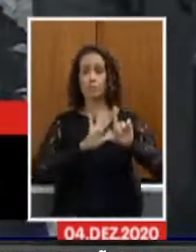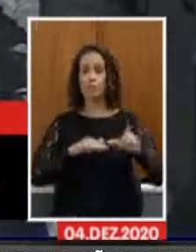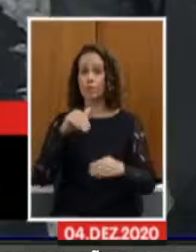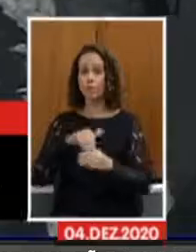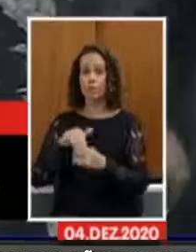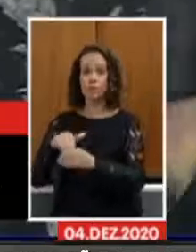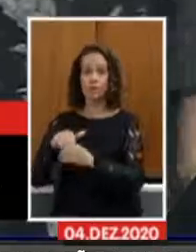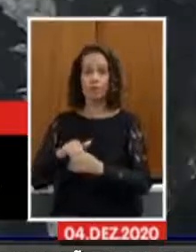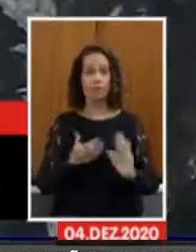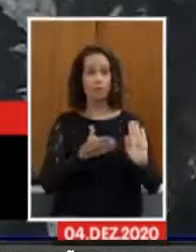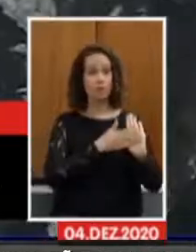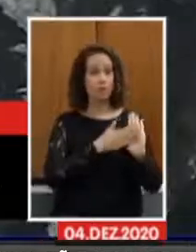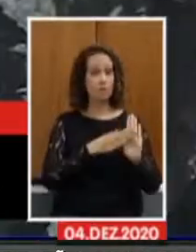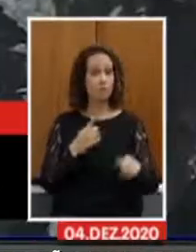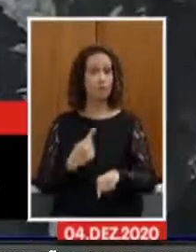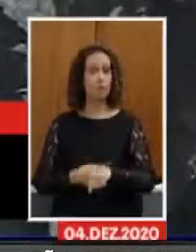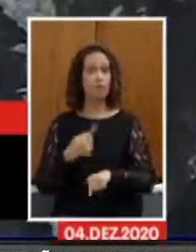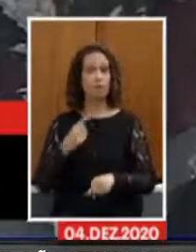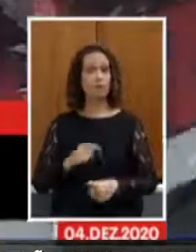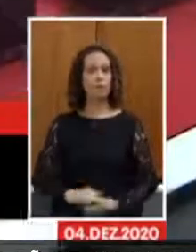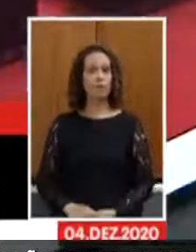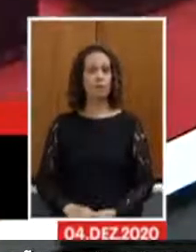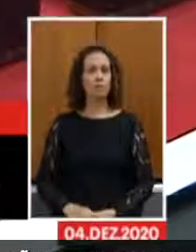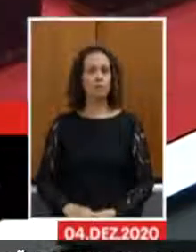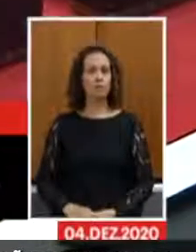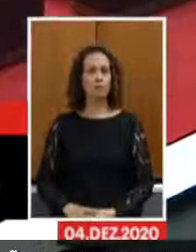votação, parecer. Em votação.